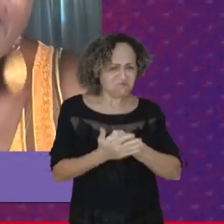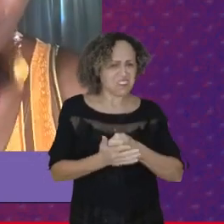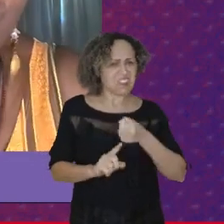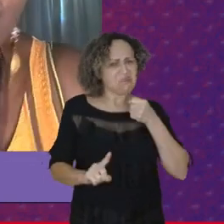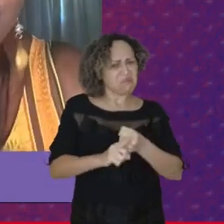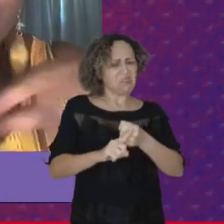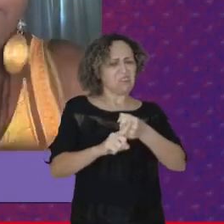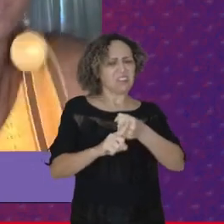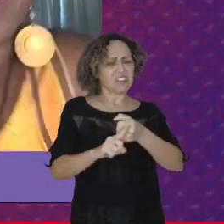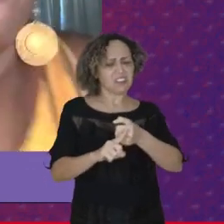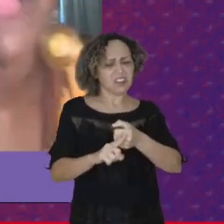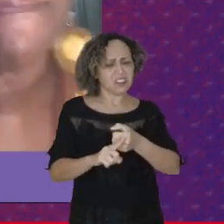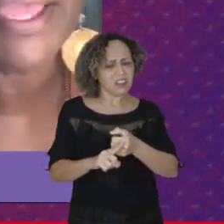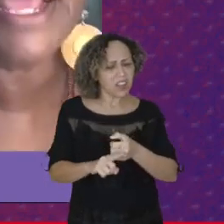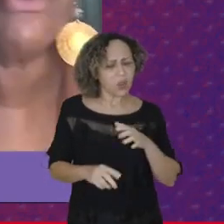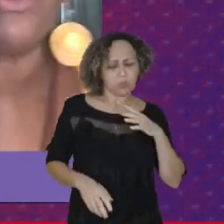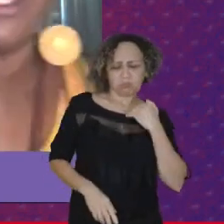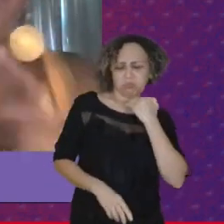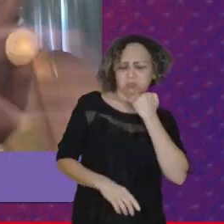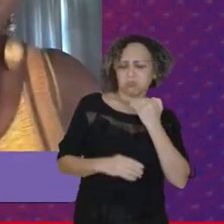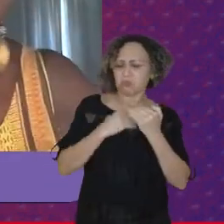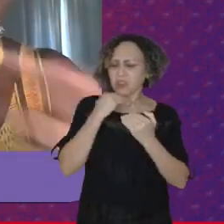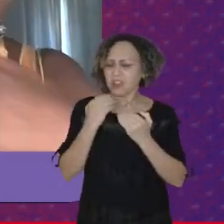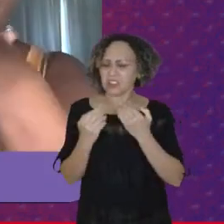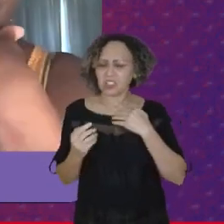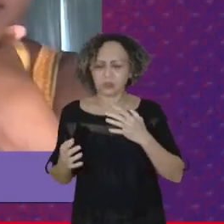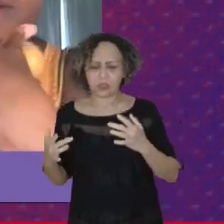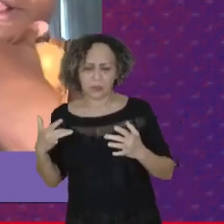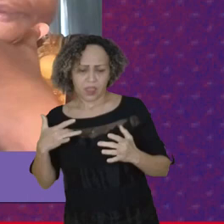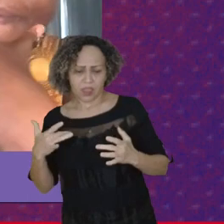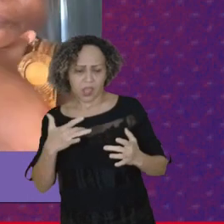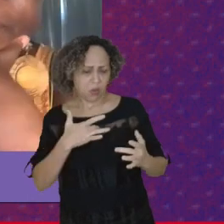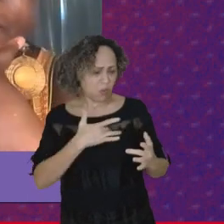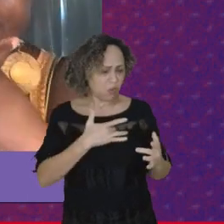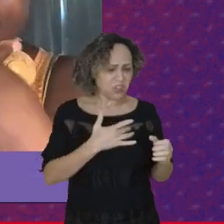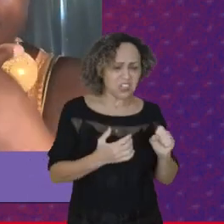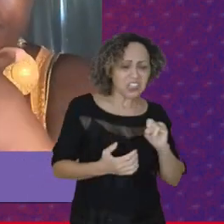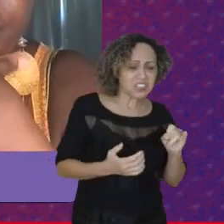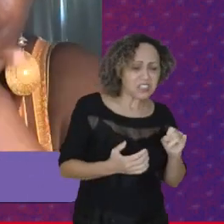minha saúde, porque eu vou depender do coletivo e vice-versa.